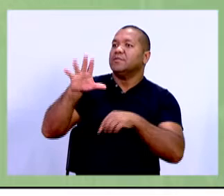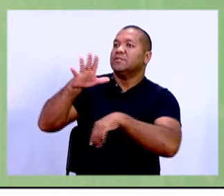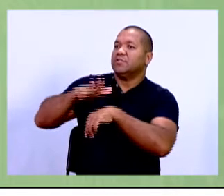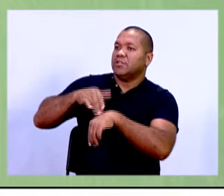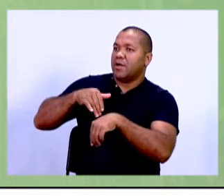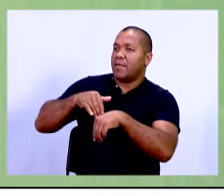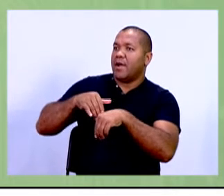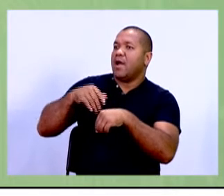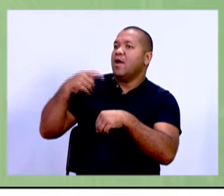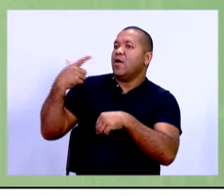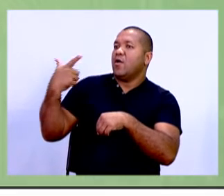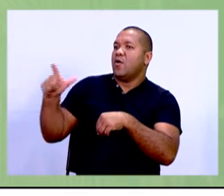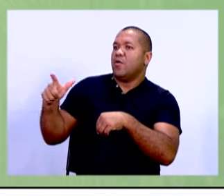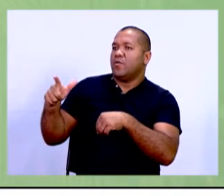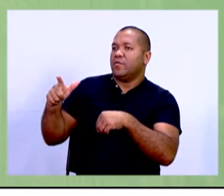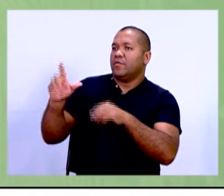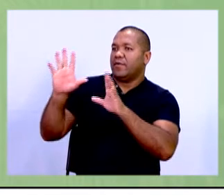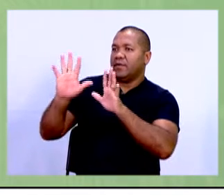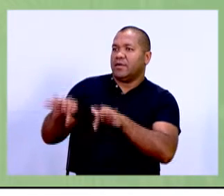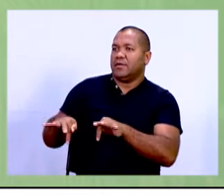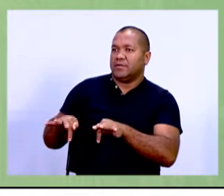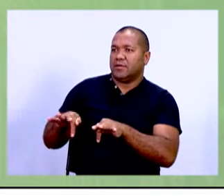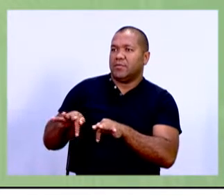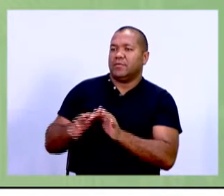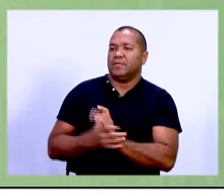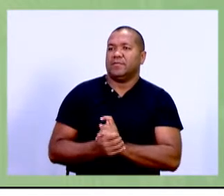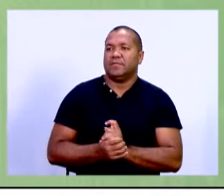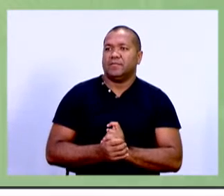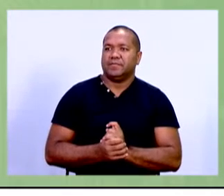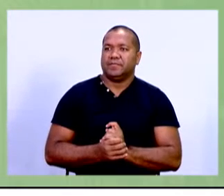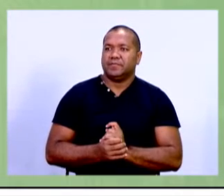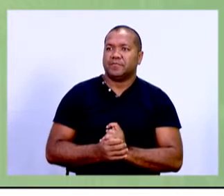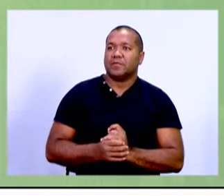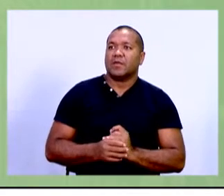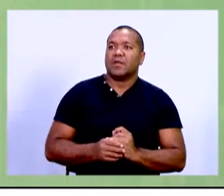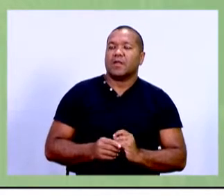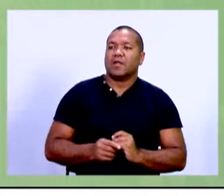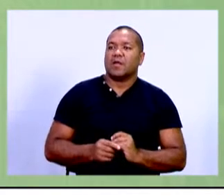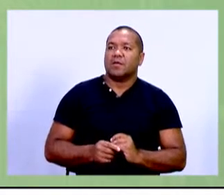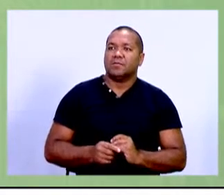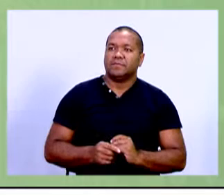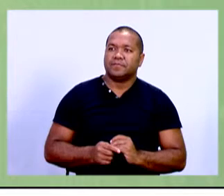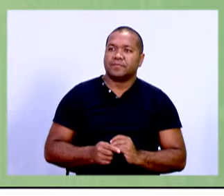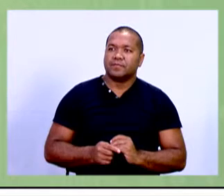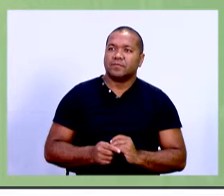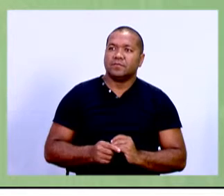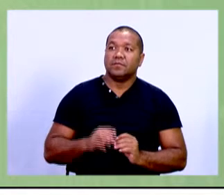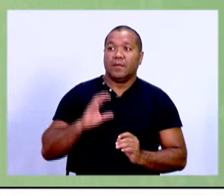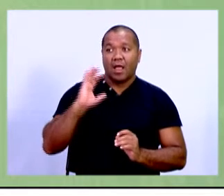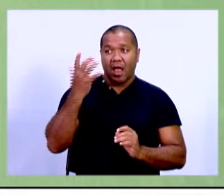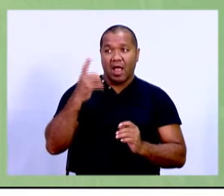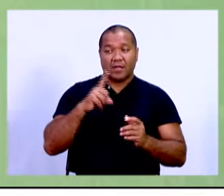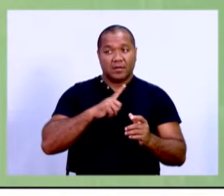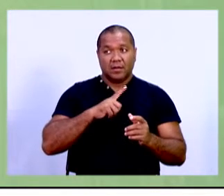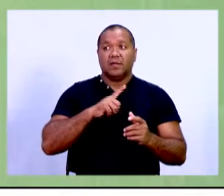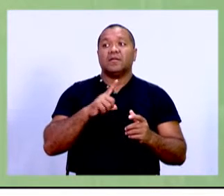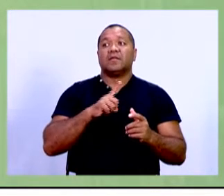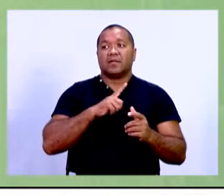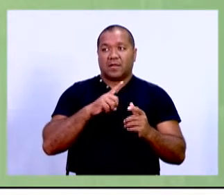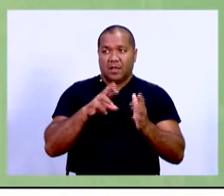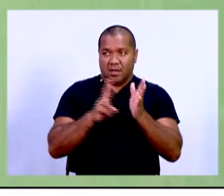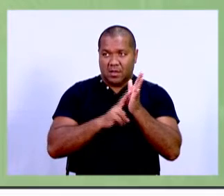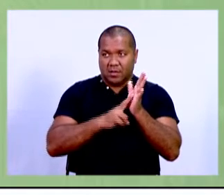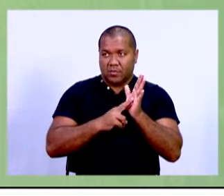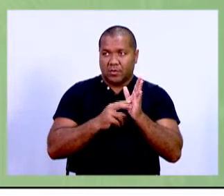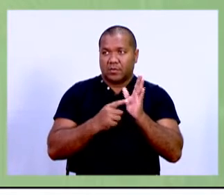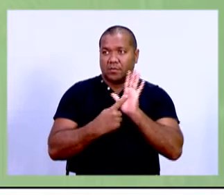vai finalizar essa operação. Aí vai mostrar, não houve, quer dizer, existe o resultado, vai mostrar o